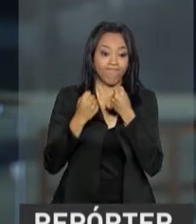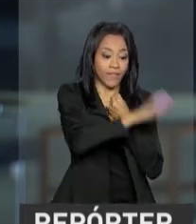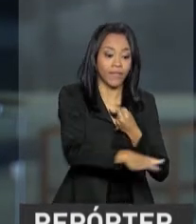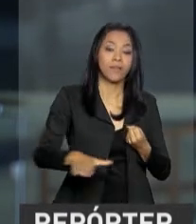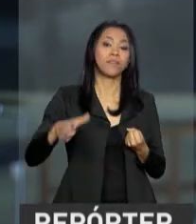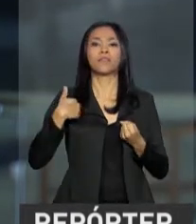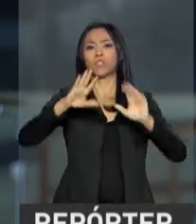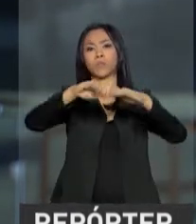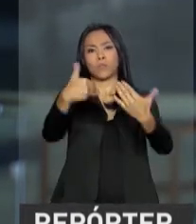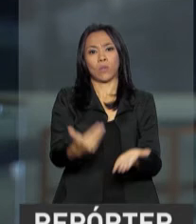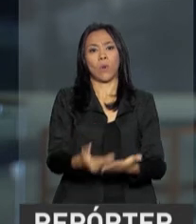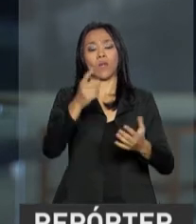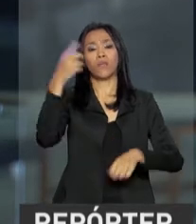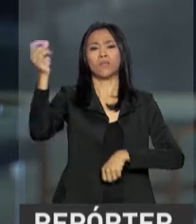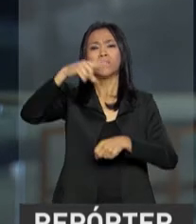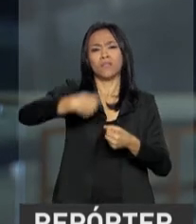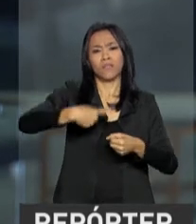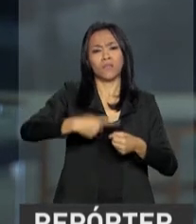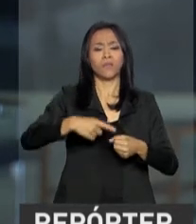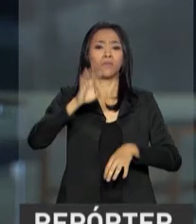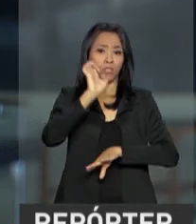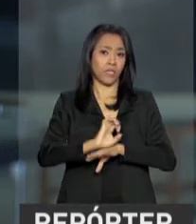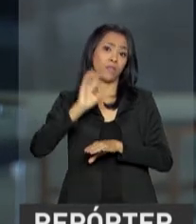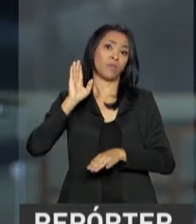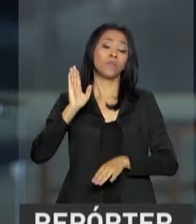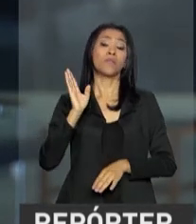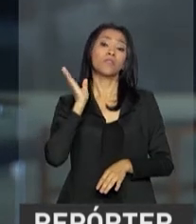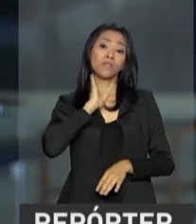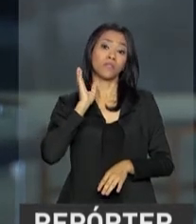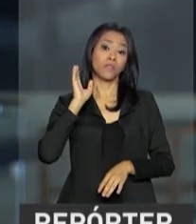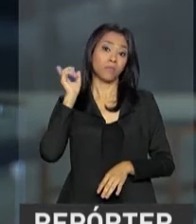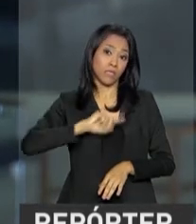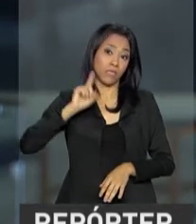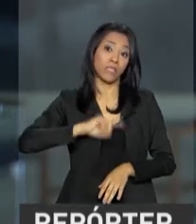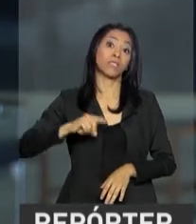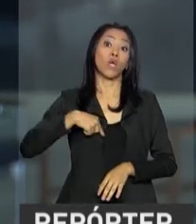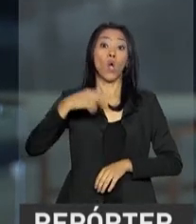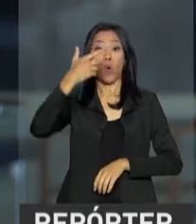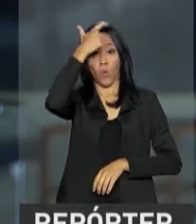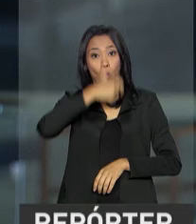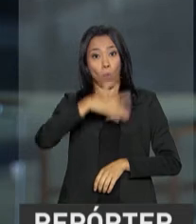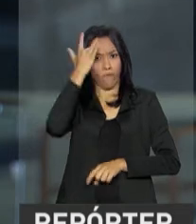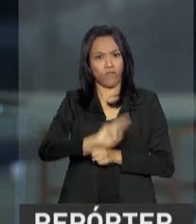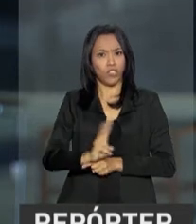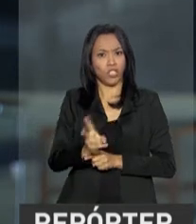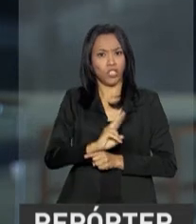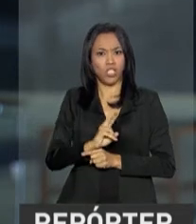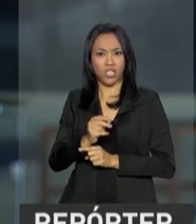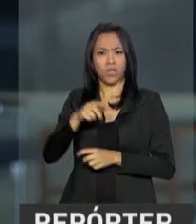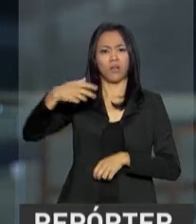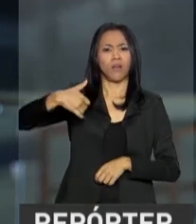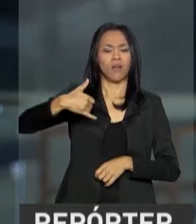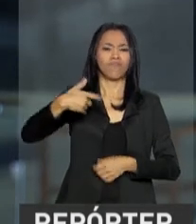creche em janaúba minas gerais quando o vigia da escola é jogou combustível nas crianças e ateou